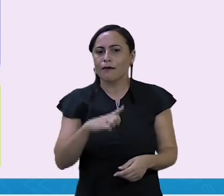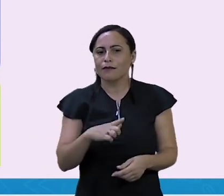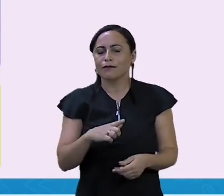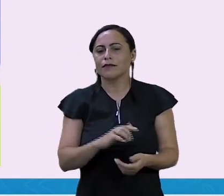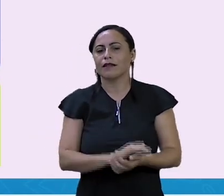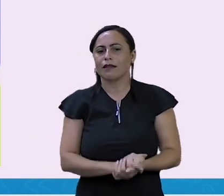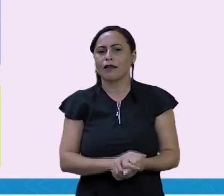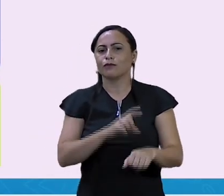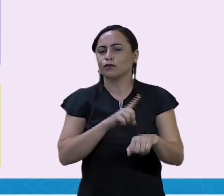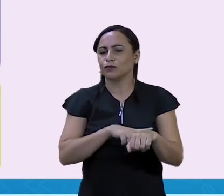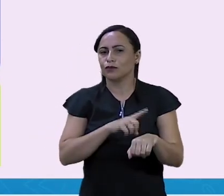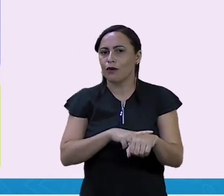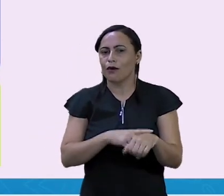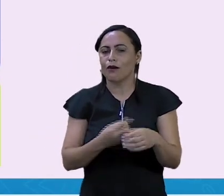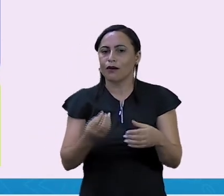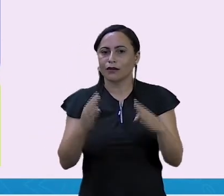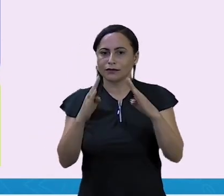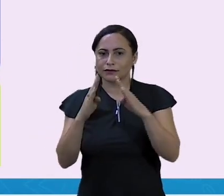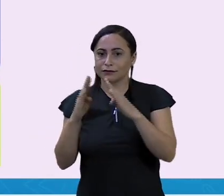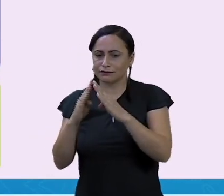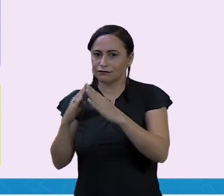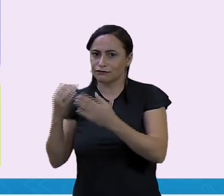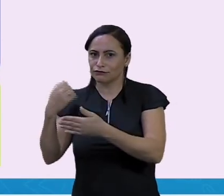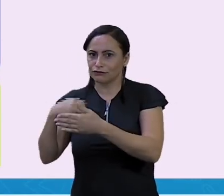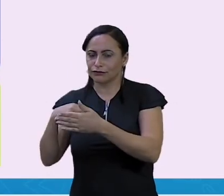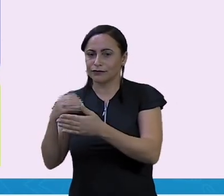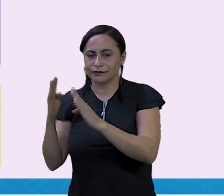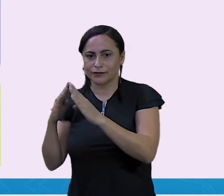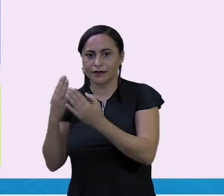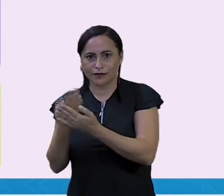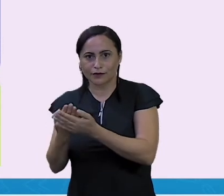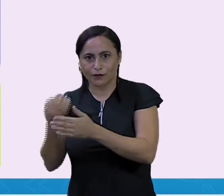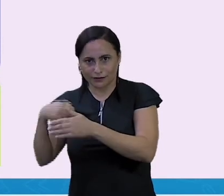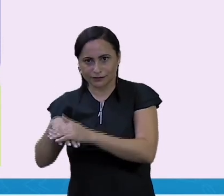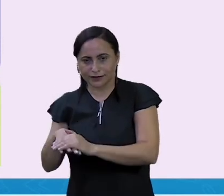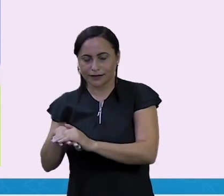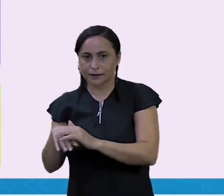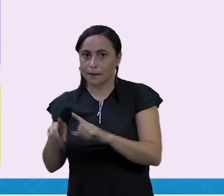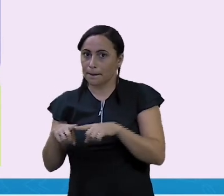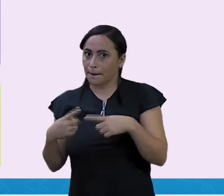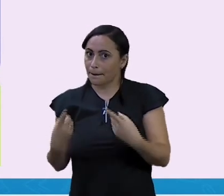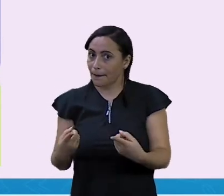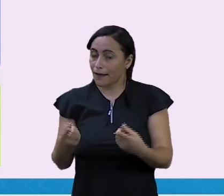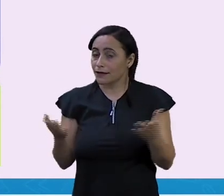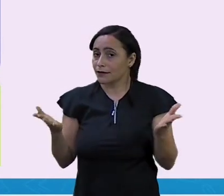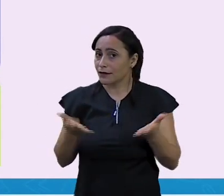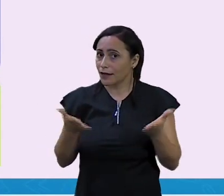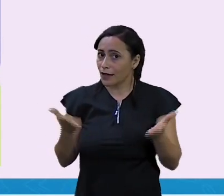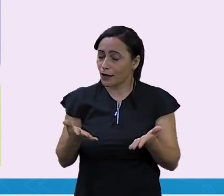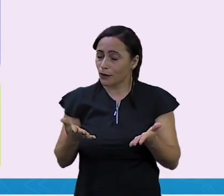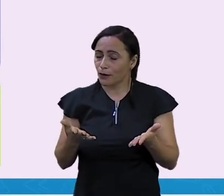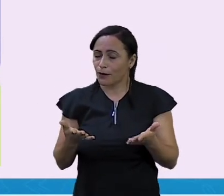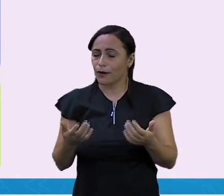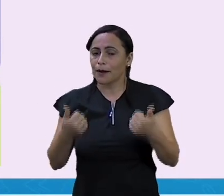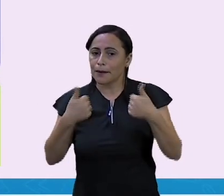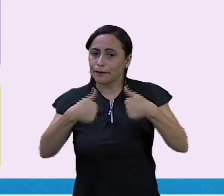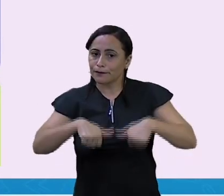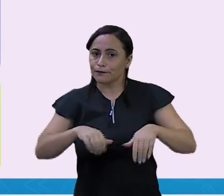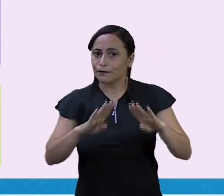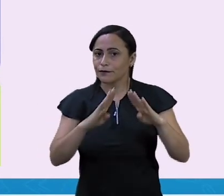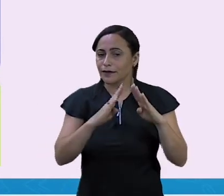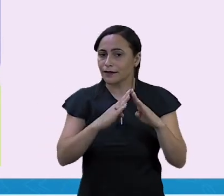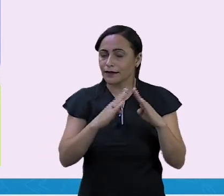nós permanecemos na escola estudando. Mas, em meio à pandemia, os estudos estão sendo em